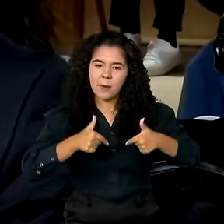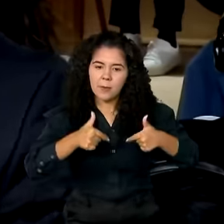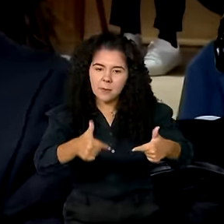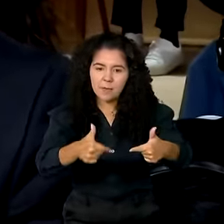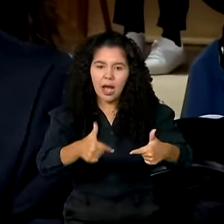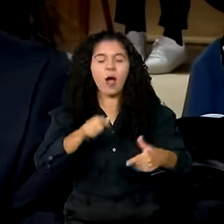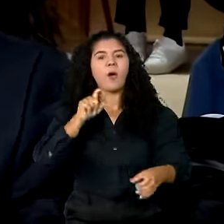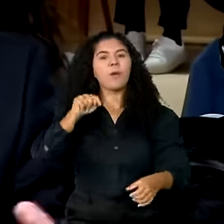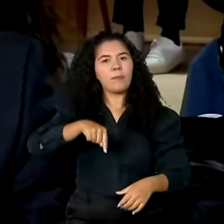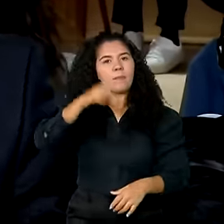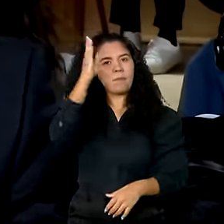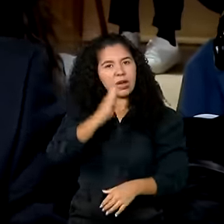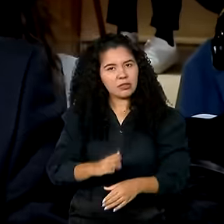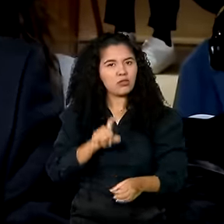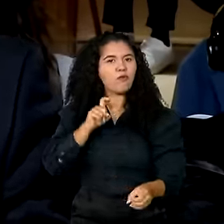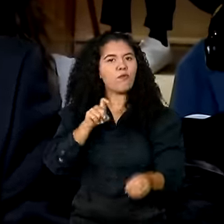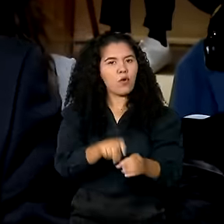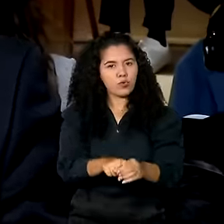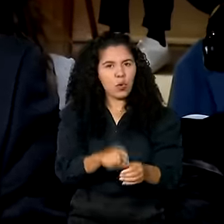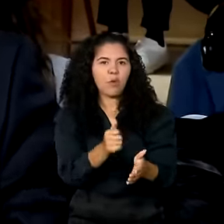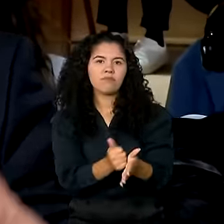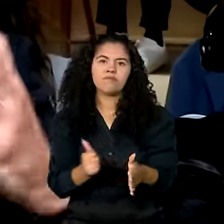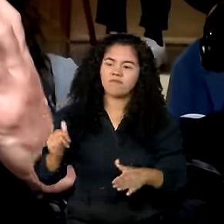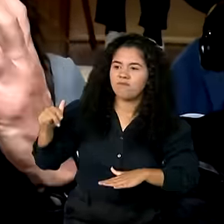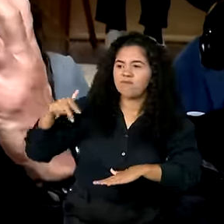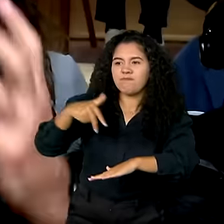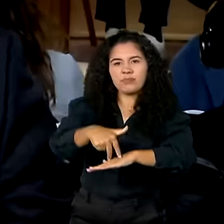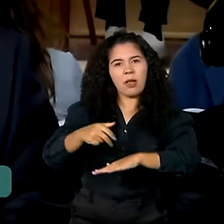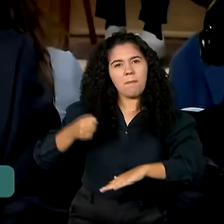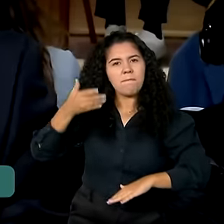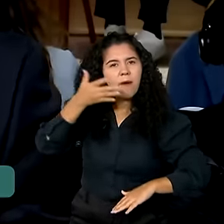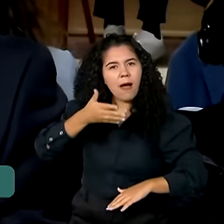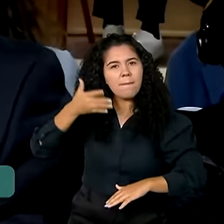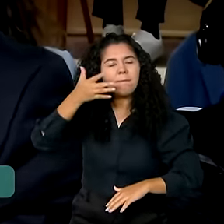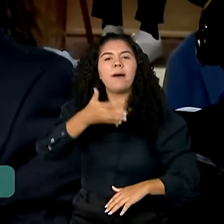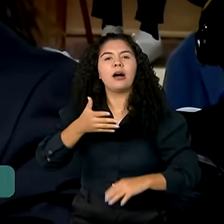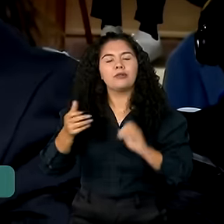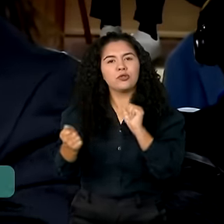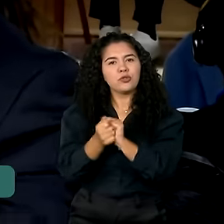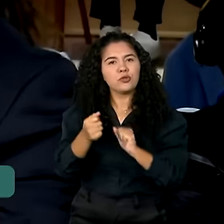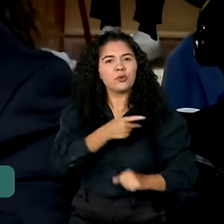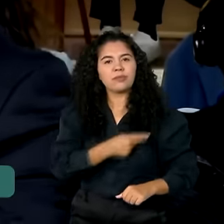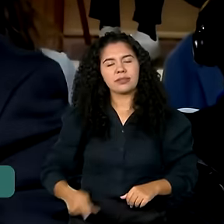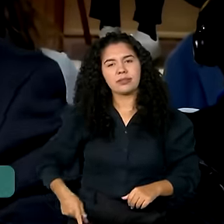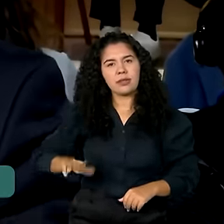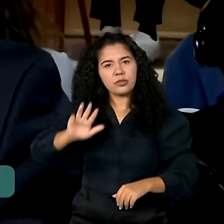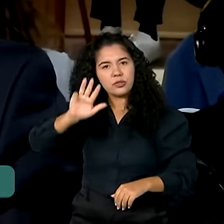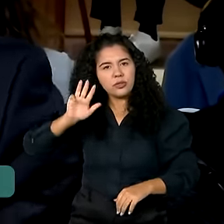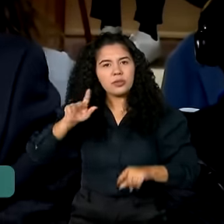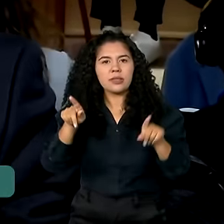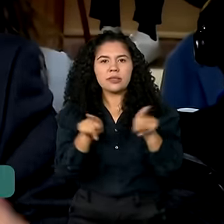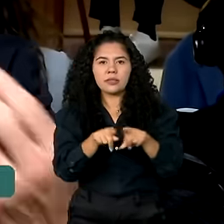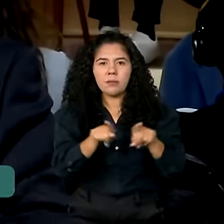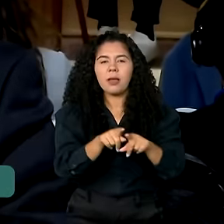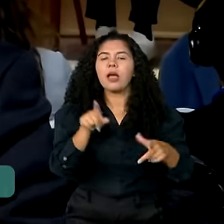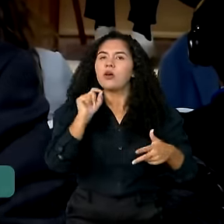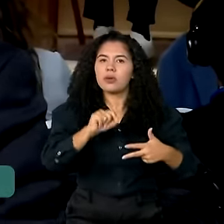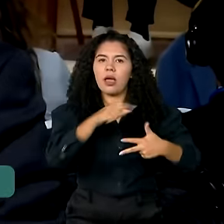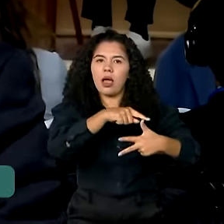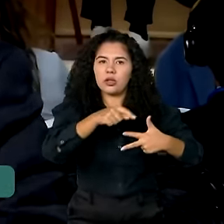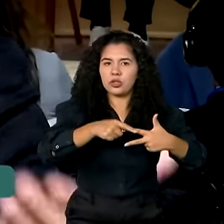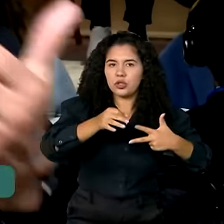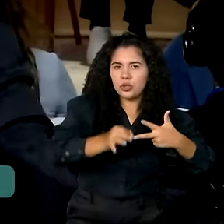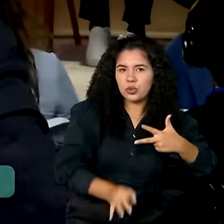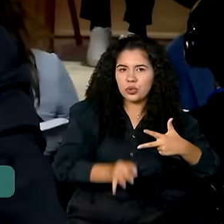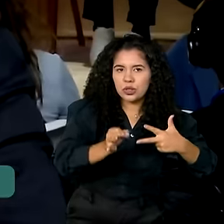voltou a ser protagonista com o governo do presidente Lula. O executivo brasileiro agora é parte importante das negociações, é feita através